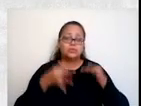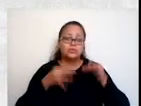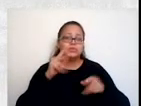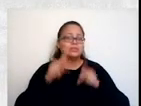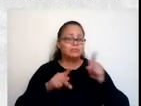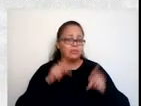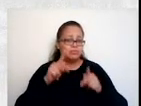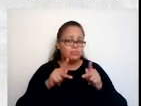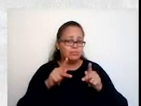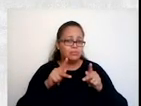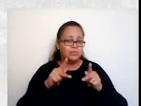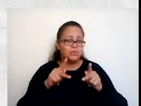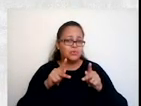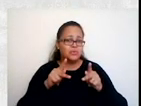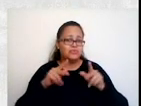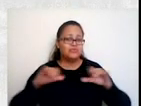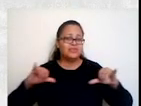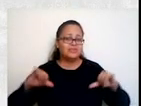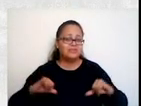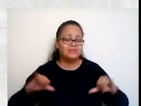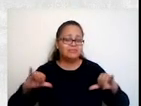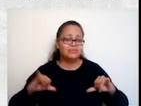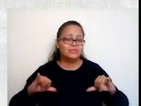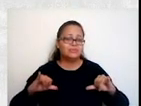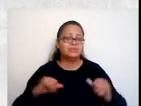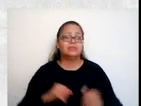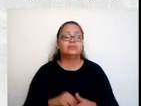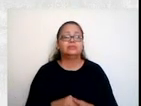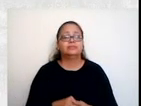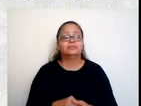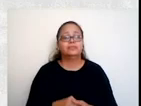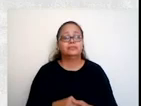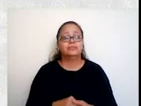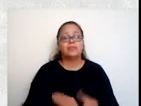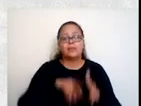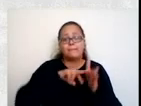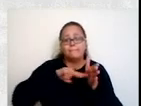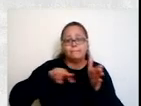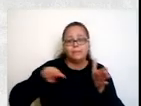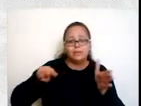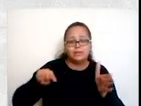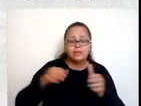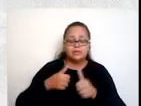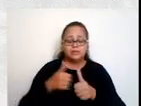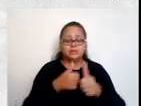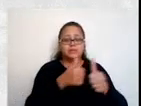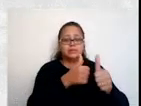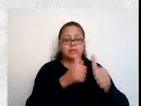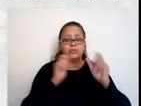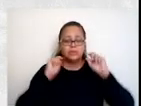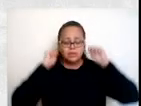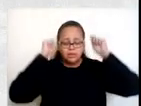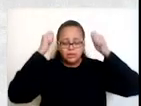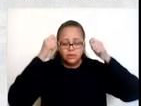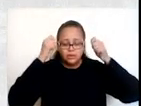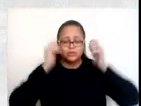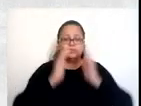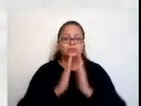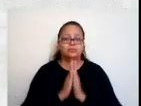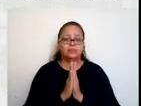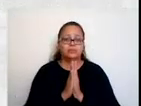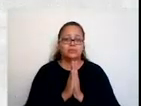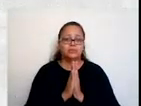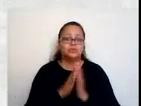esse povo que estava sofrendo bastante dessa região, tá? Os milhares de seguidores desse monge passaram a